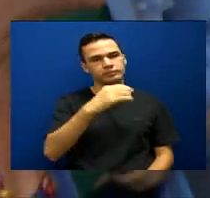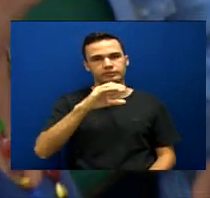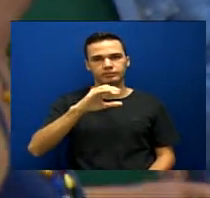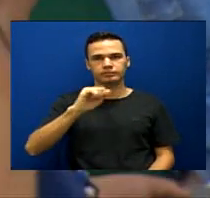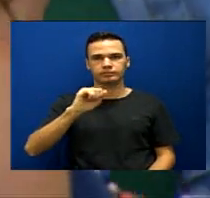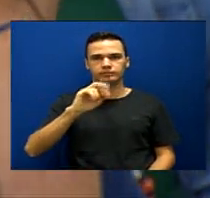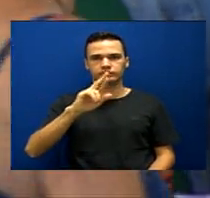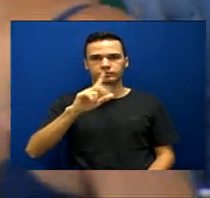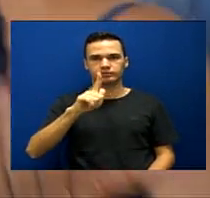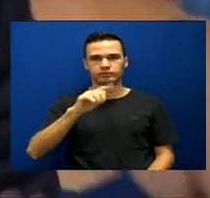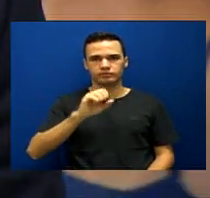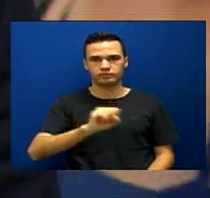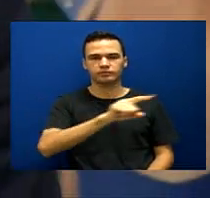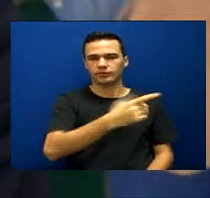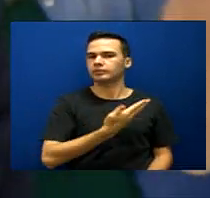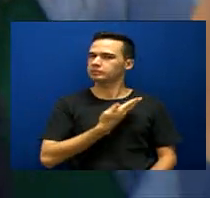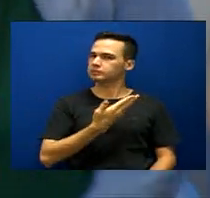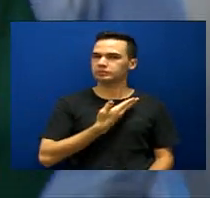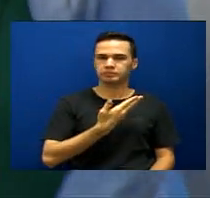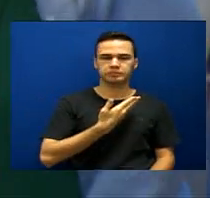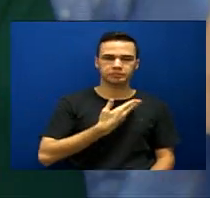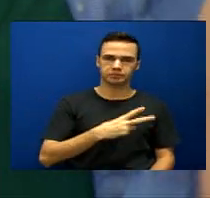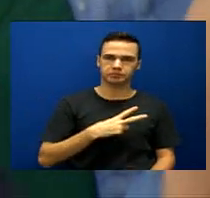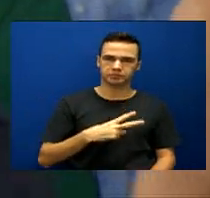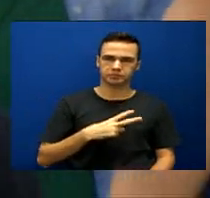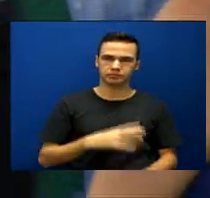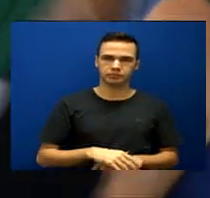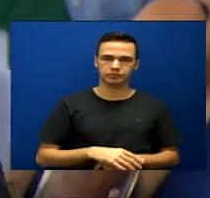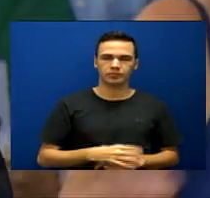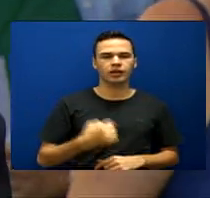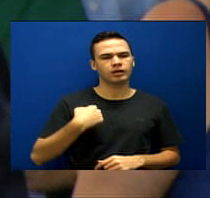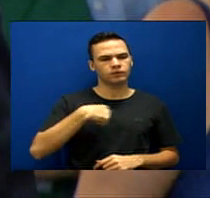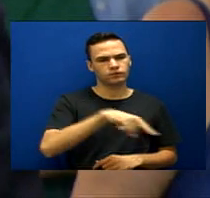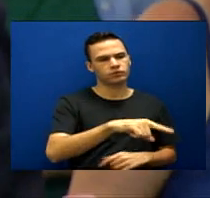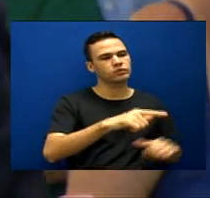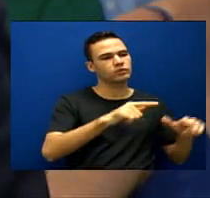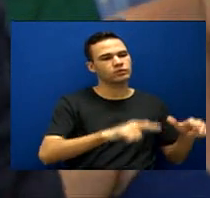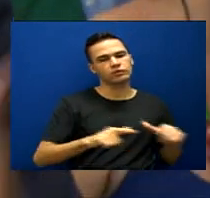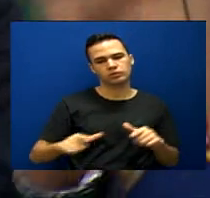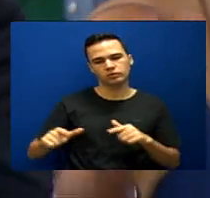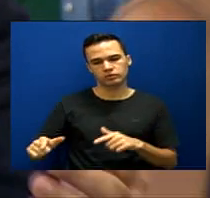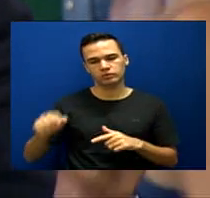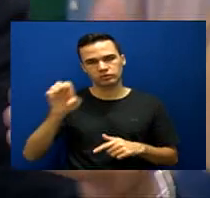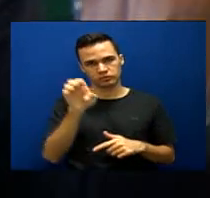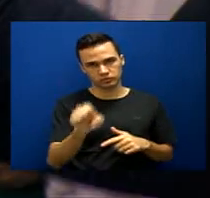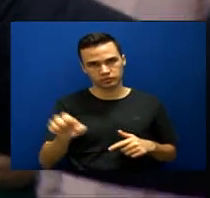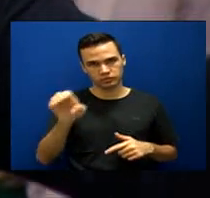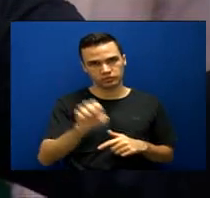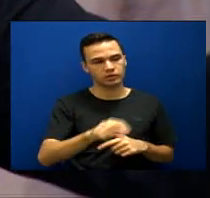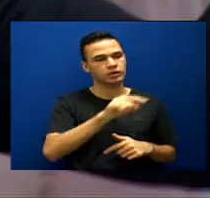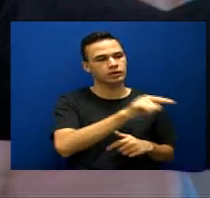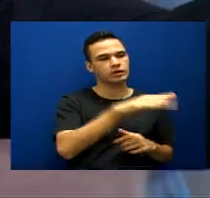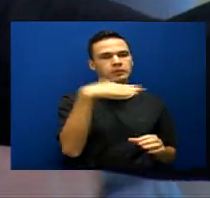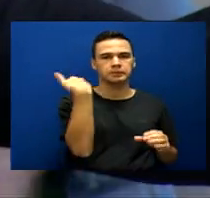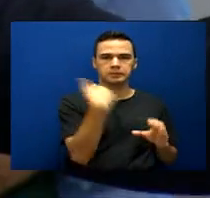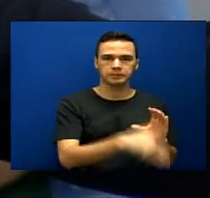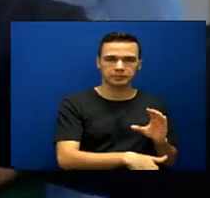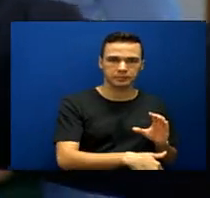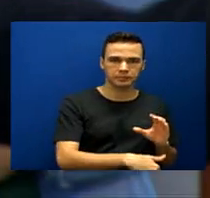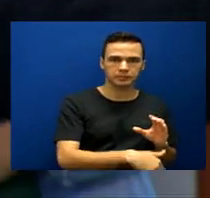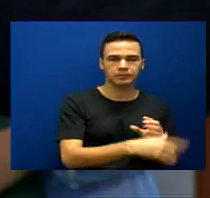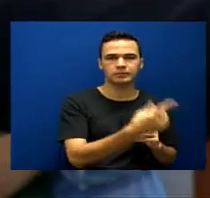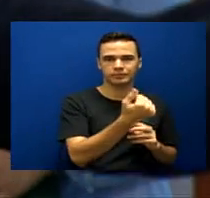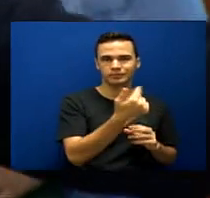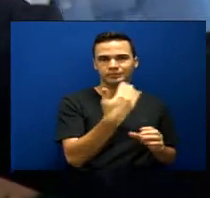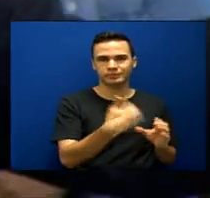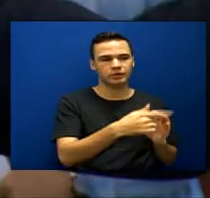César, que é do meu partido, e meu amigo particular. Eu fui em vários lugares no estado com ele, aonde ele enviou, destinou